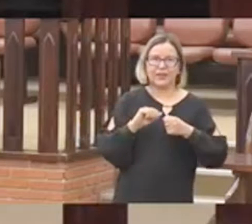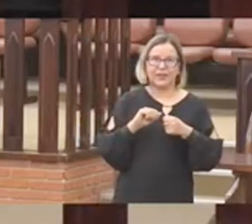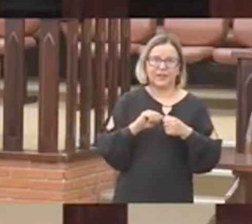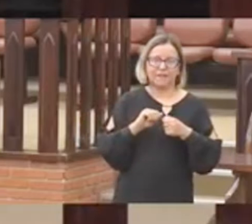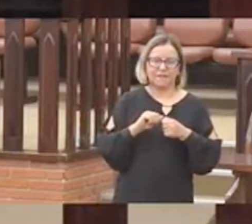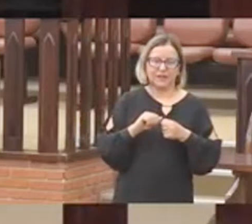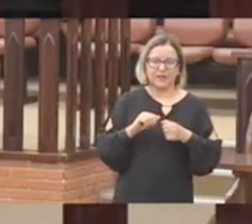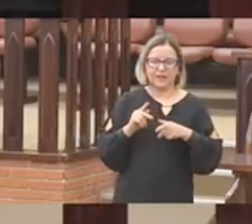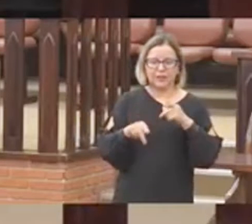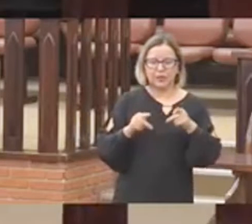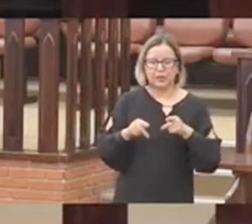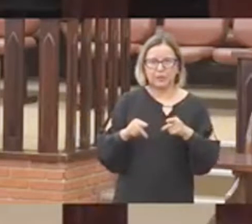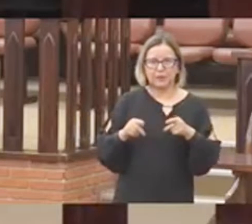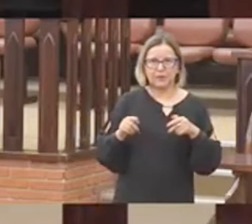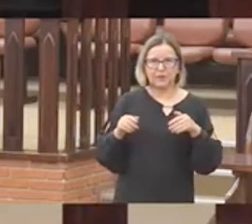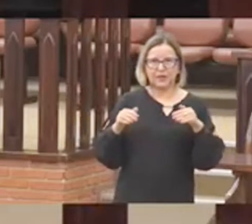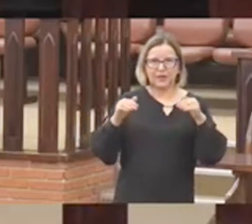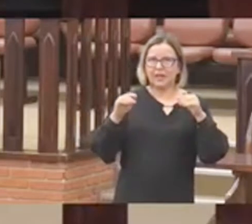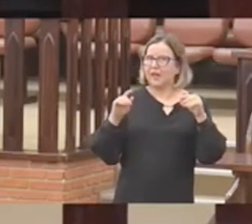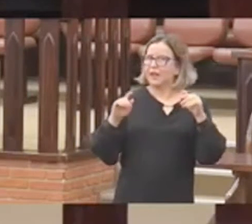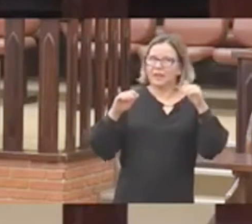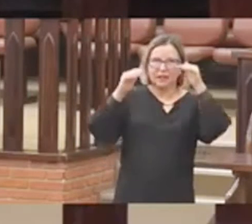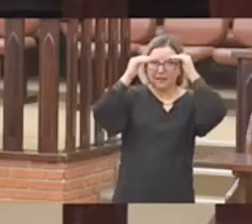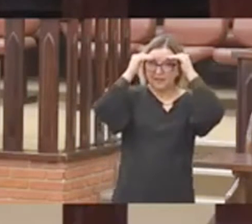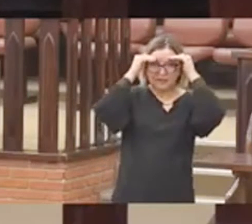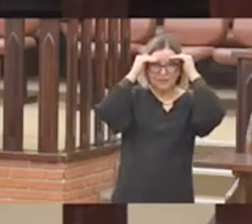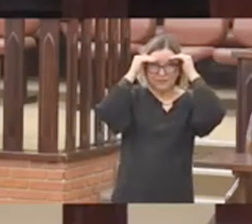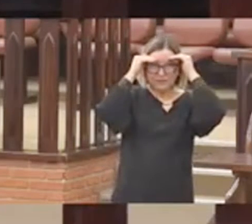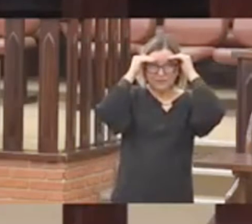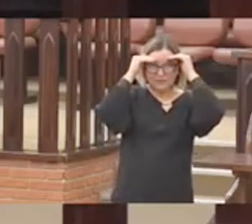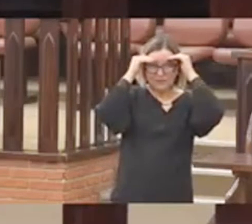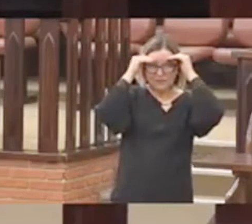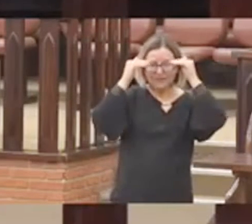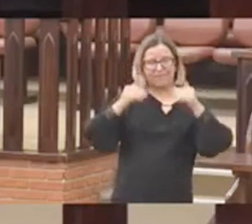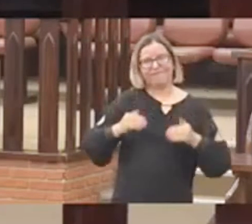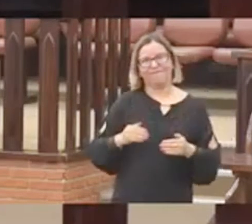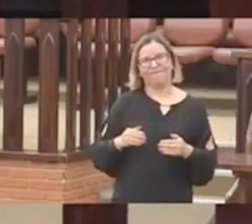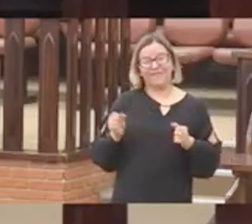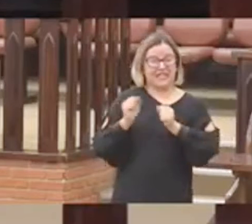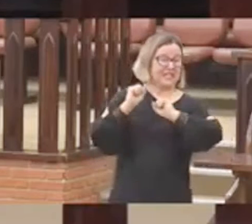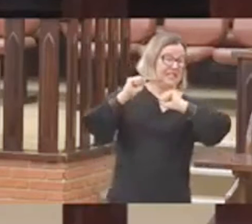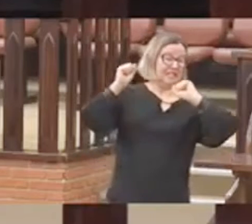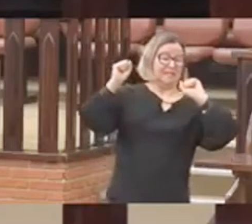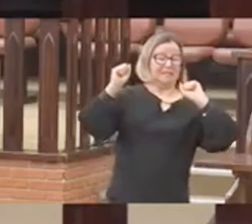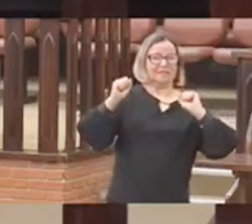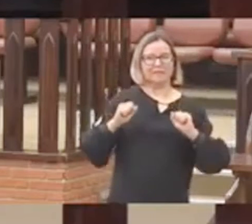E é exatamente isso que afeta todo ser humano hoje.